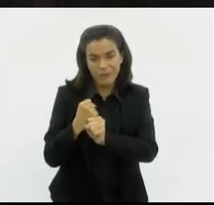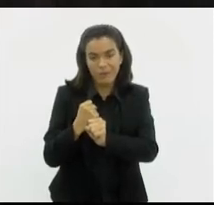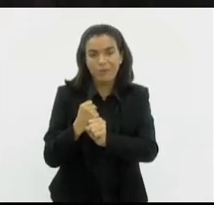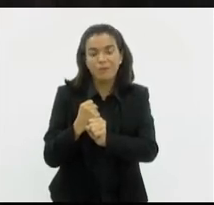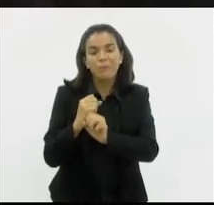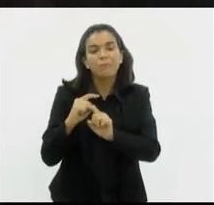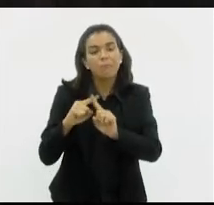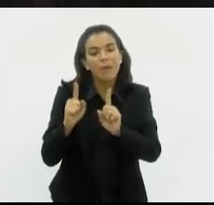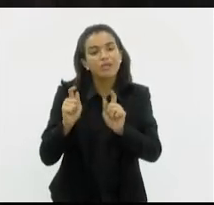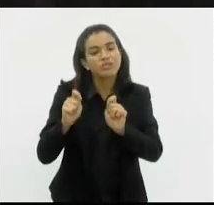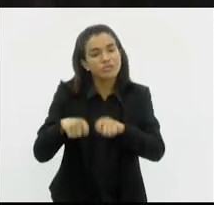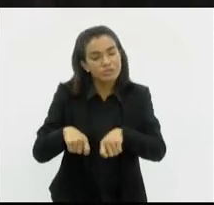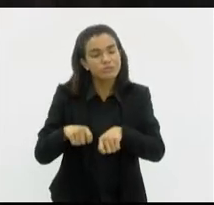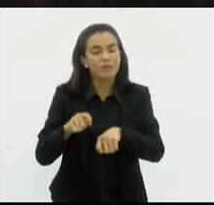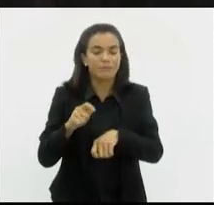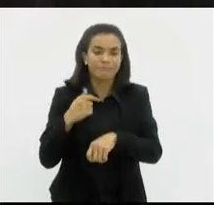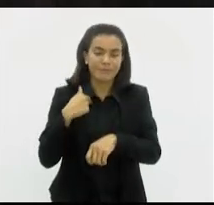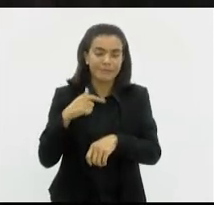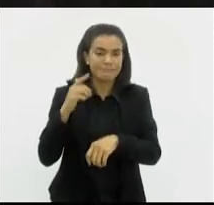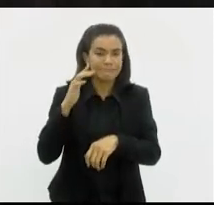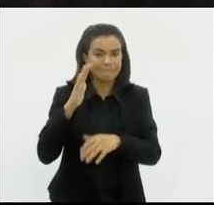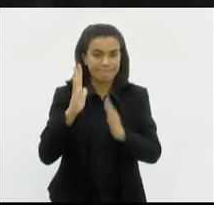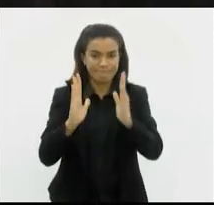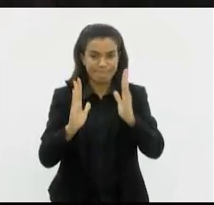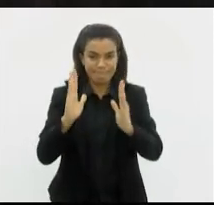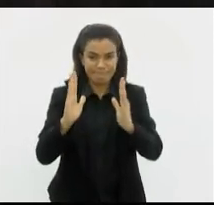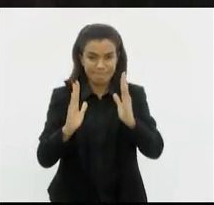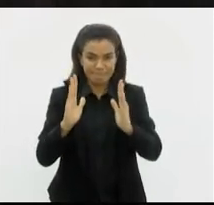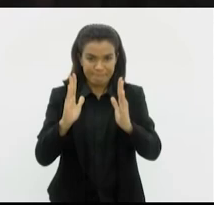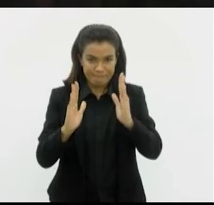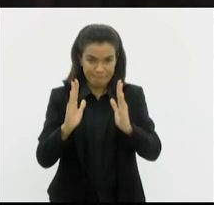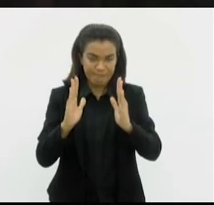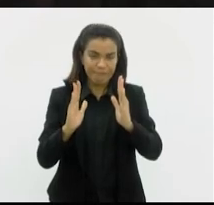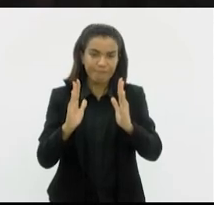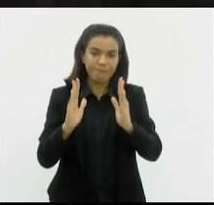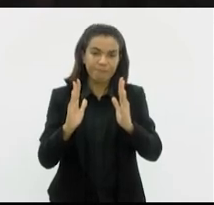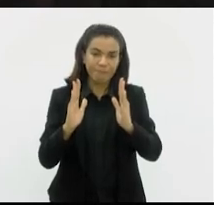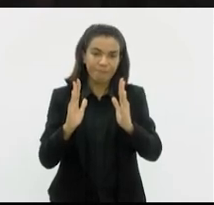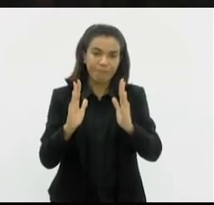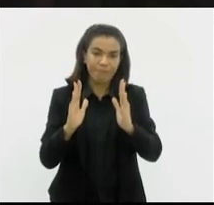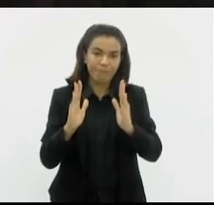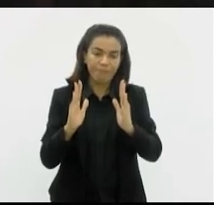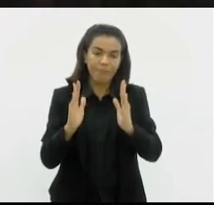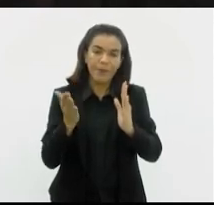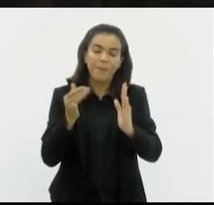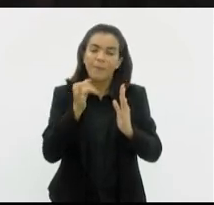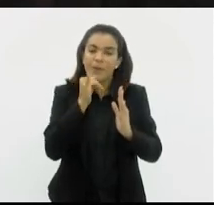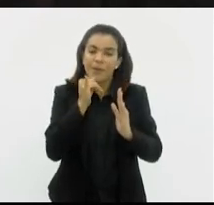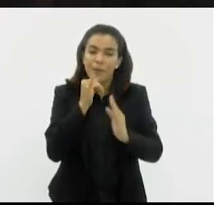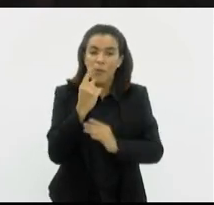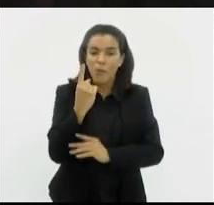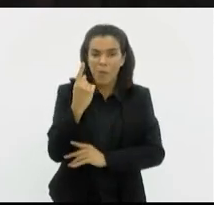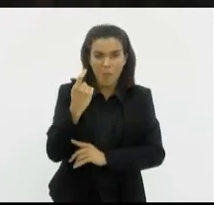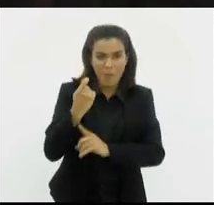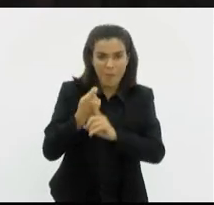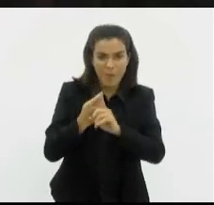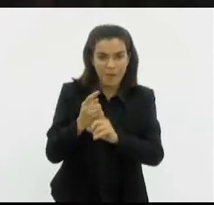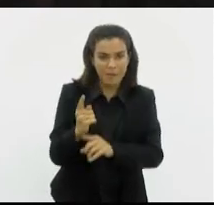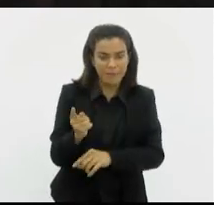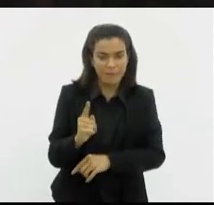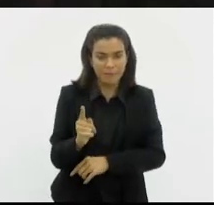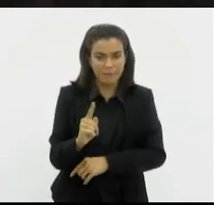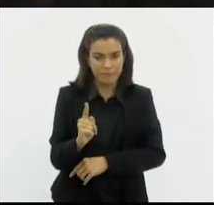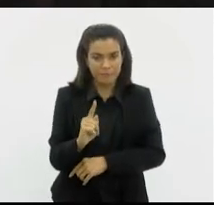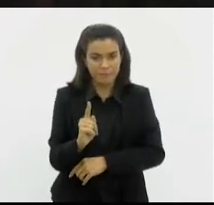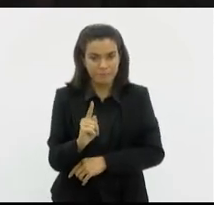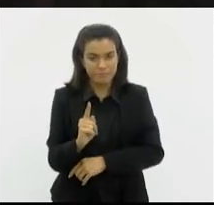algumas projeções. Não o faria se fosse a variação de apenas um mês. Então, eu